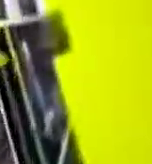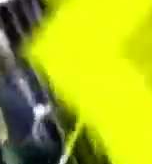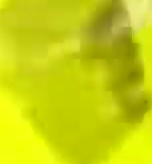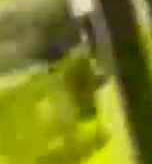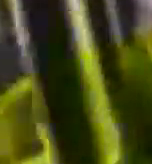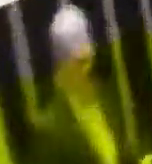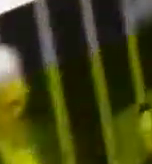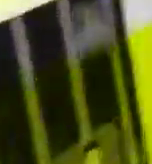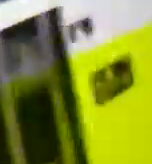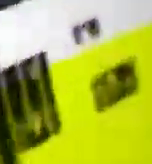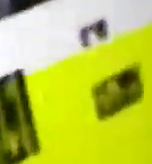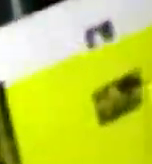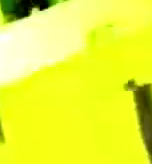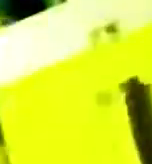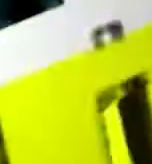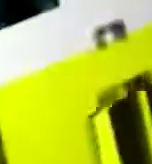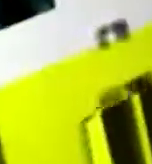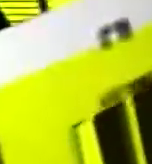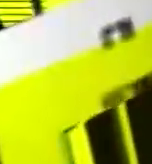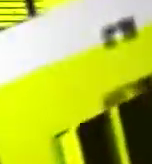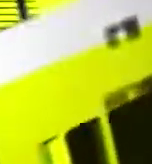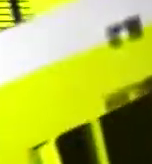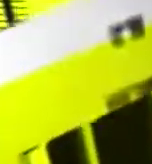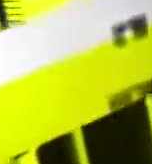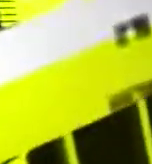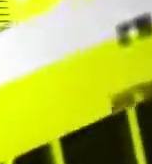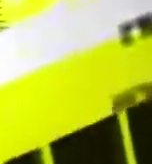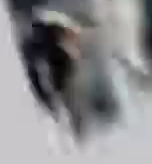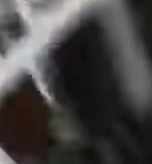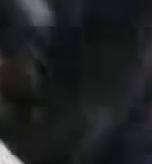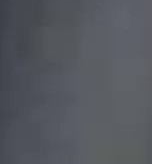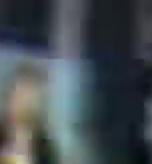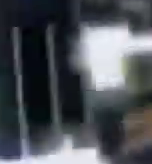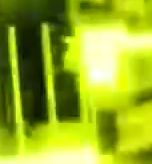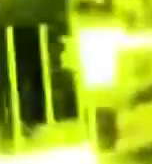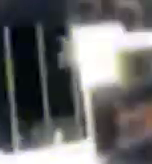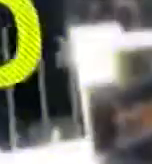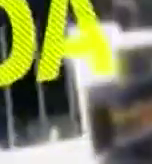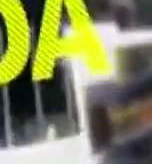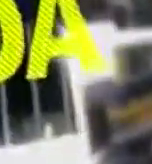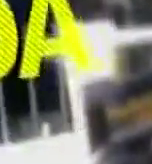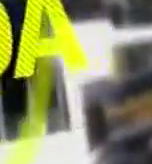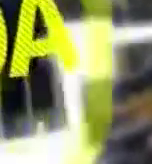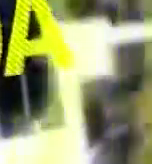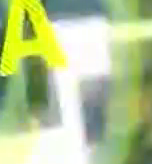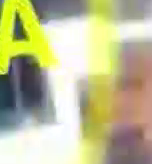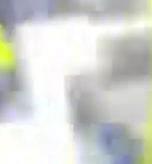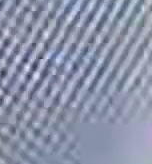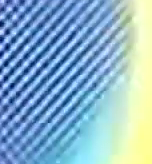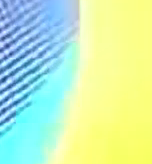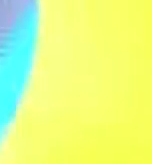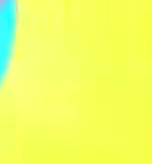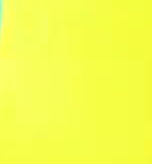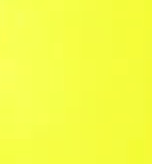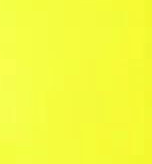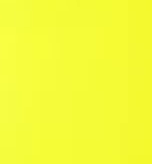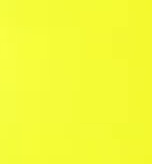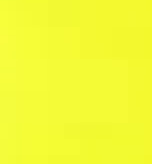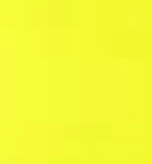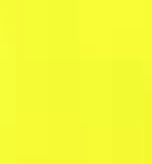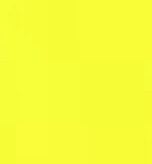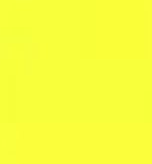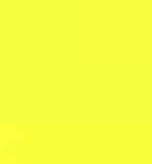sejam menos importantes. Um segundo encaminhamento. Ministério de Santos, no meu estado de São Paulo.